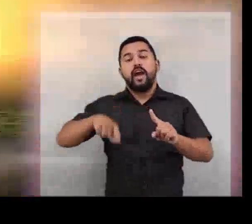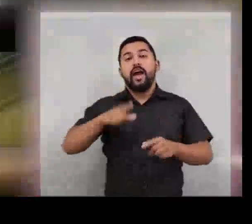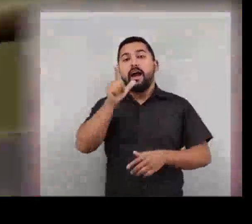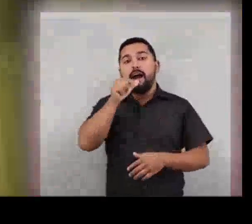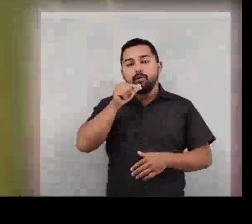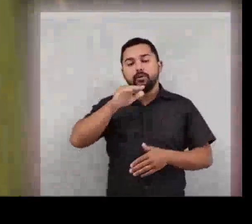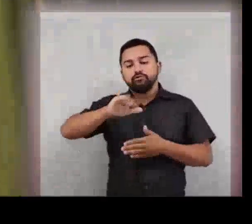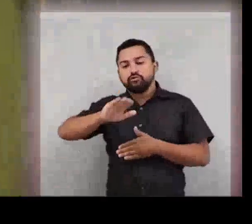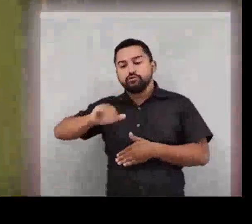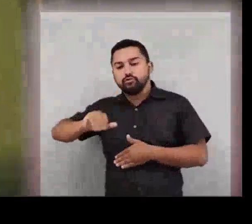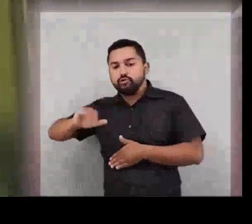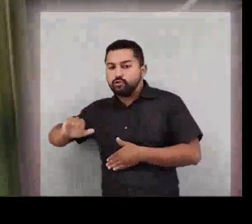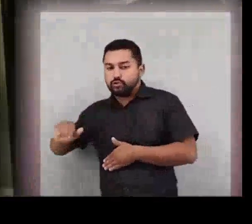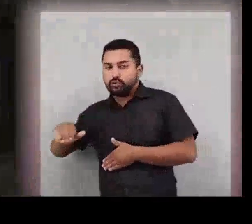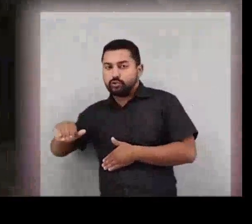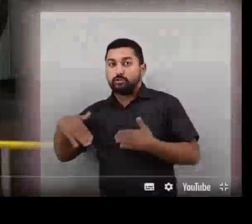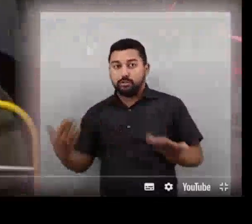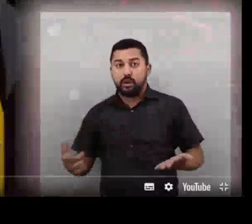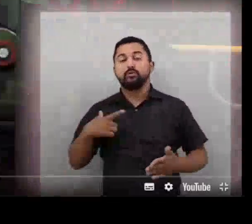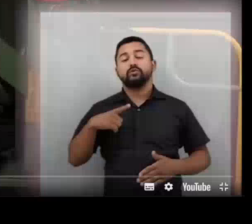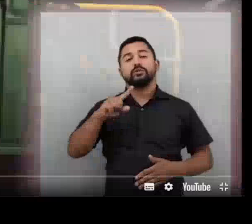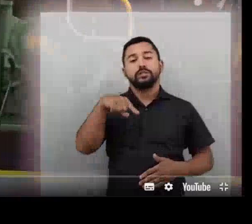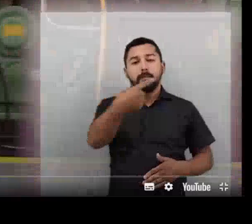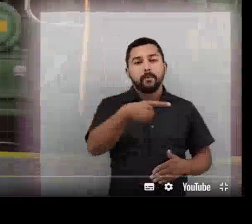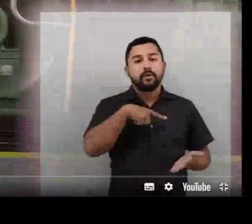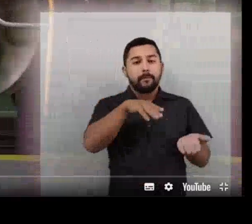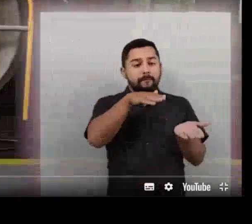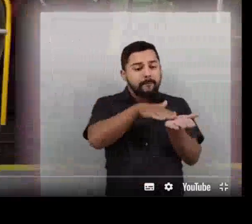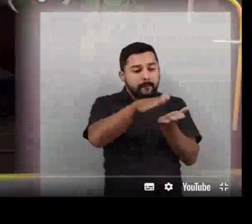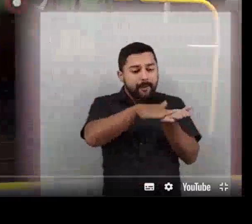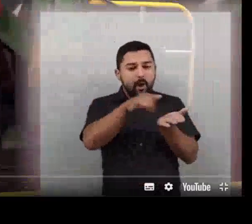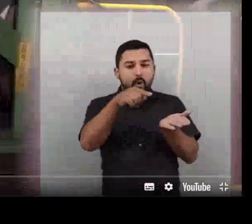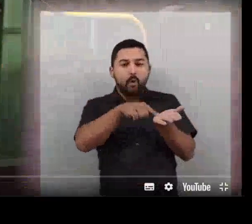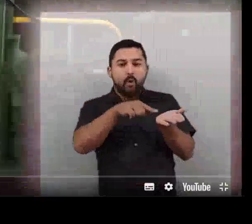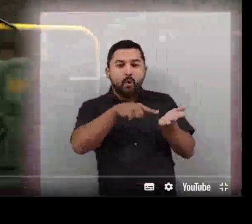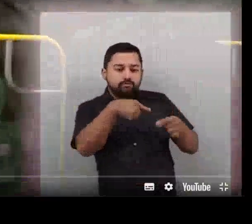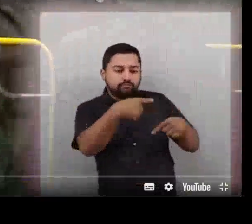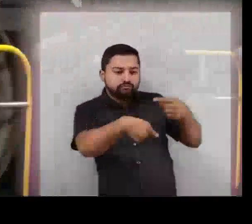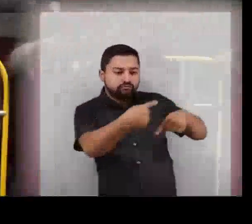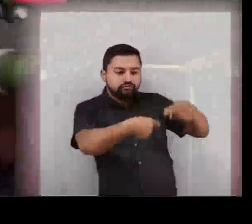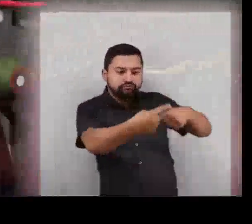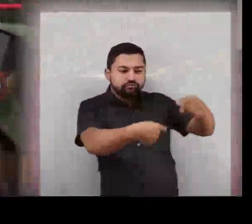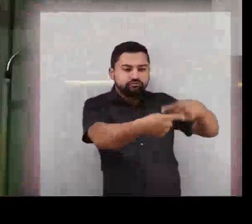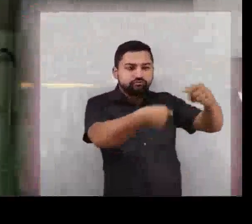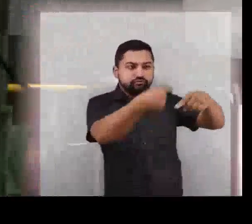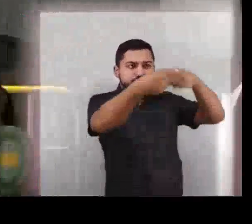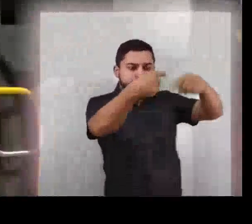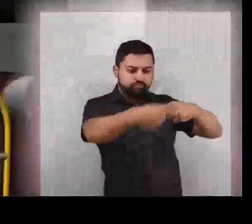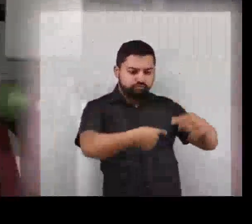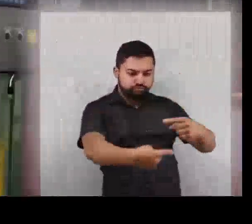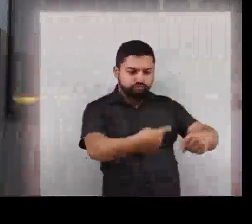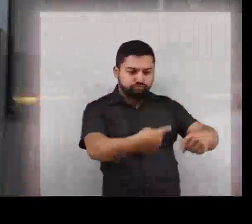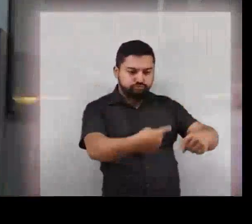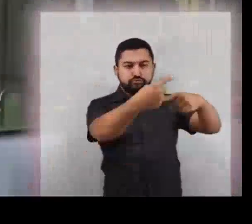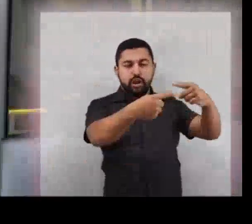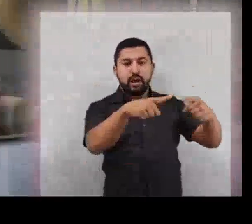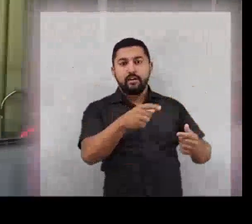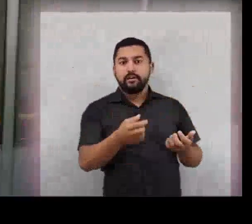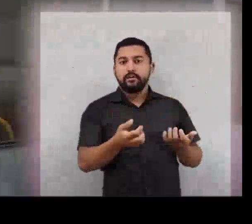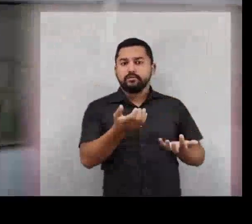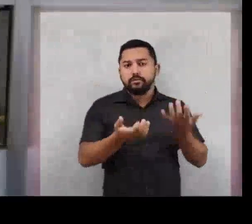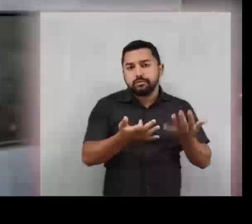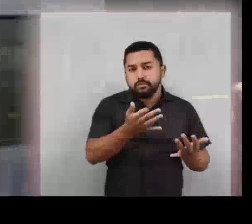de maneira uniforme em ambos os lados. Na etapa de pré-secagem, a folha de papel passa por cilindros secadores superiores e inferiores